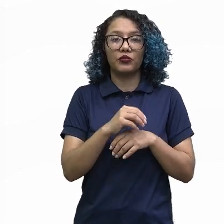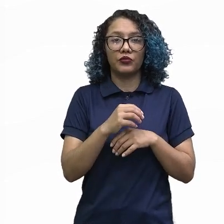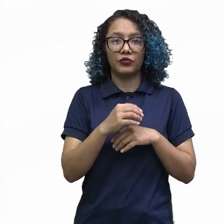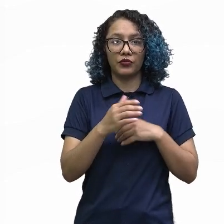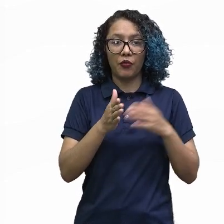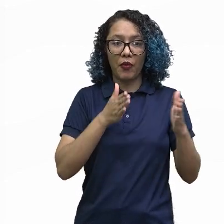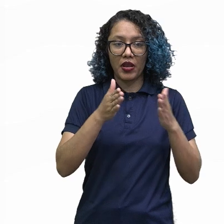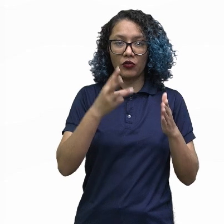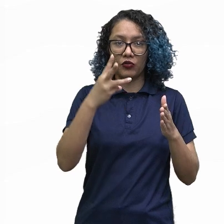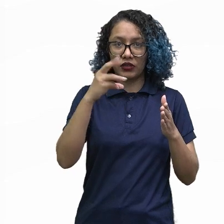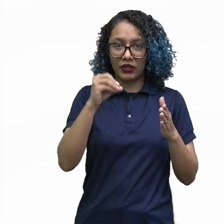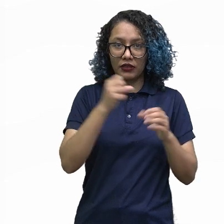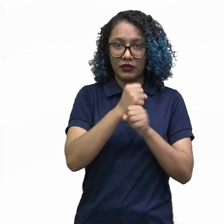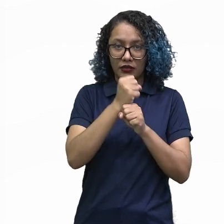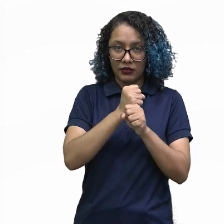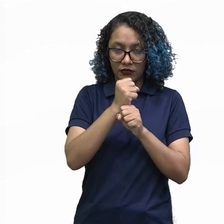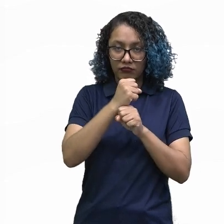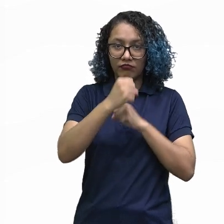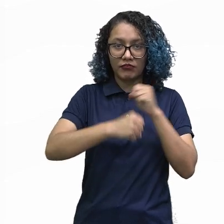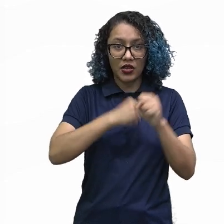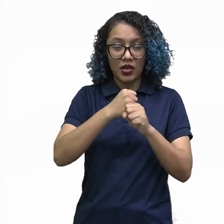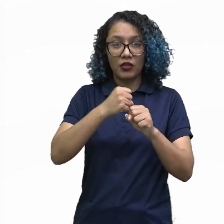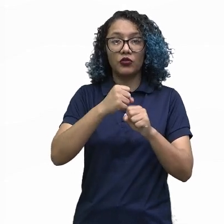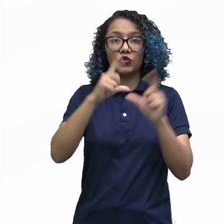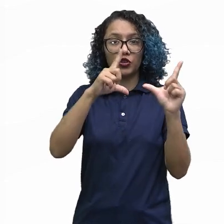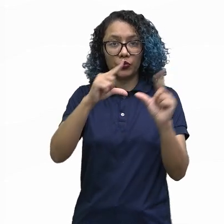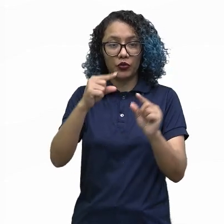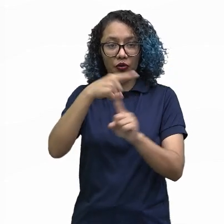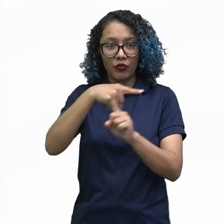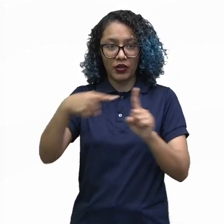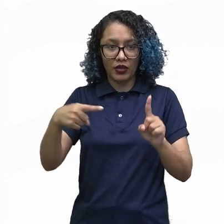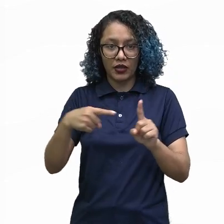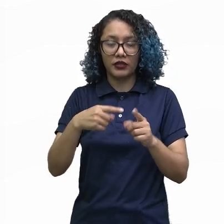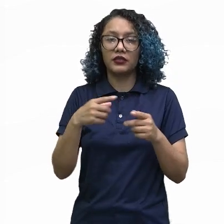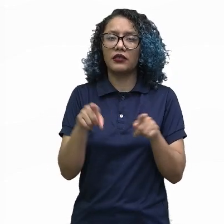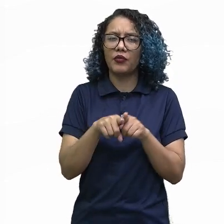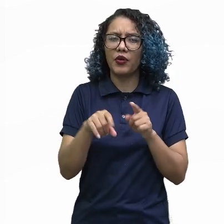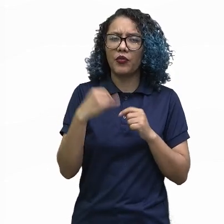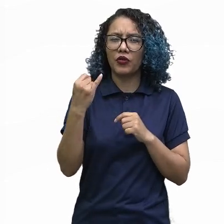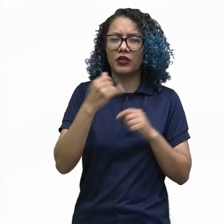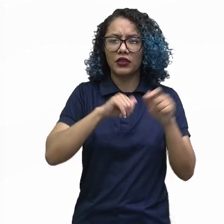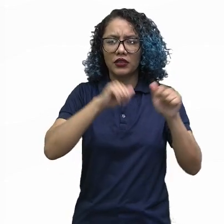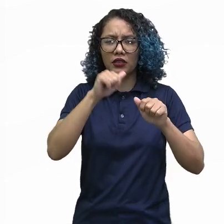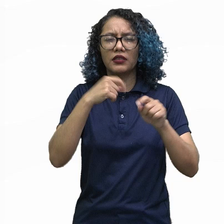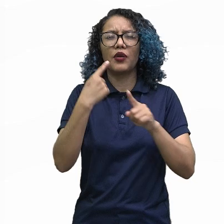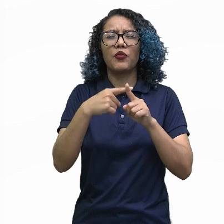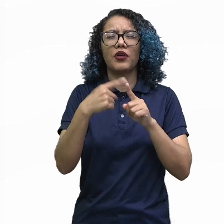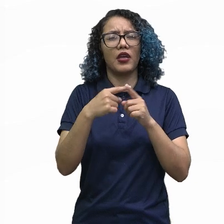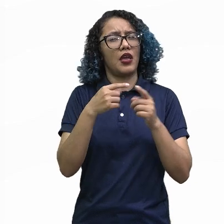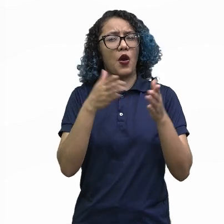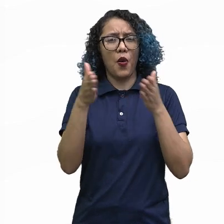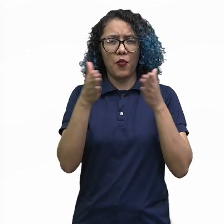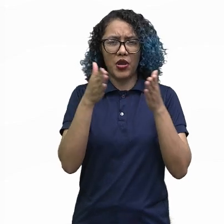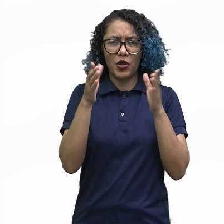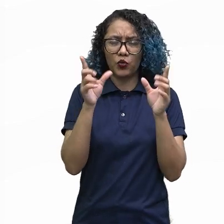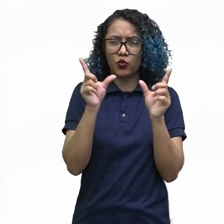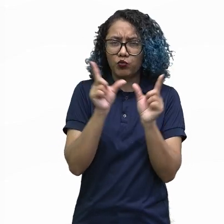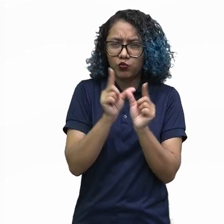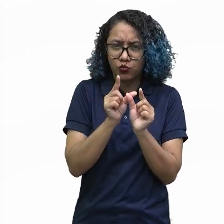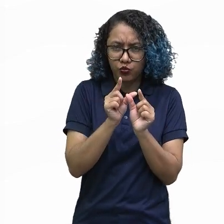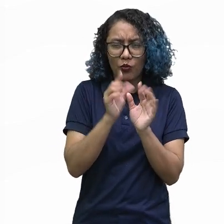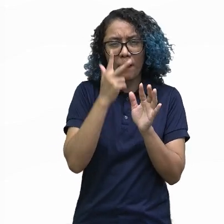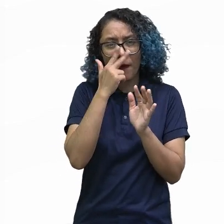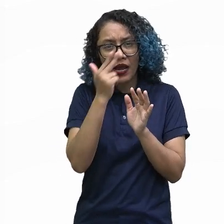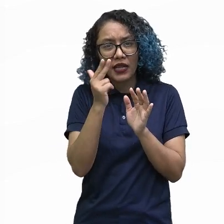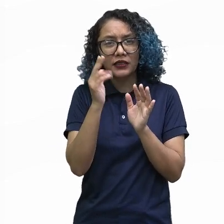pela metade, tá? Então, o tempo de meia-vida do césio é legal para a gente observar porque é um período curtinho. Parece